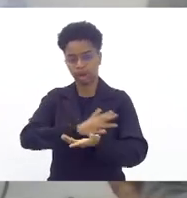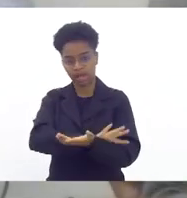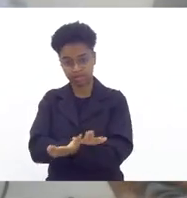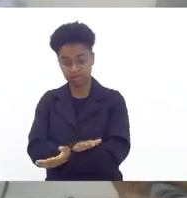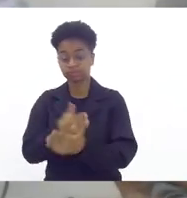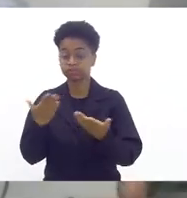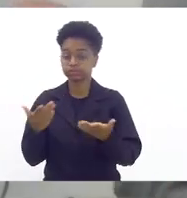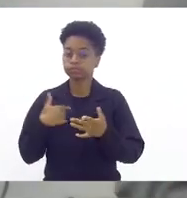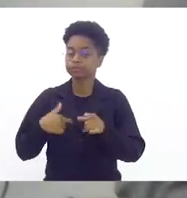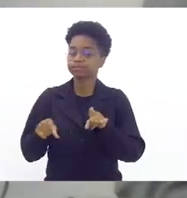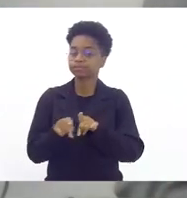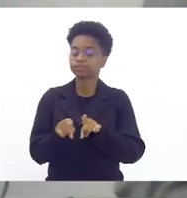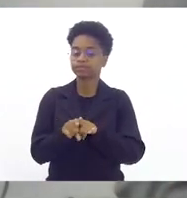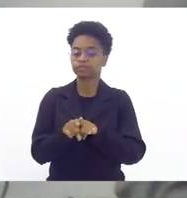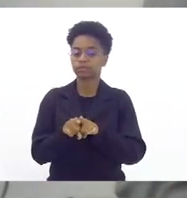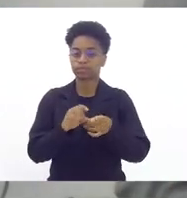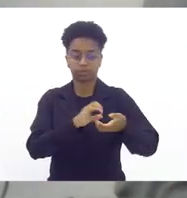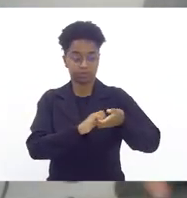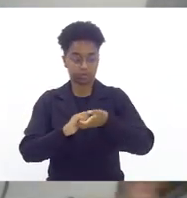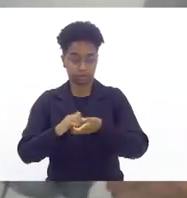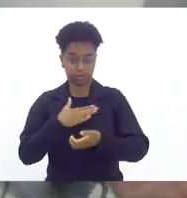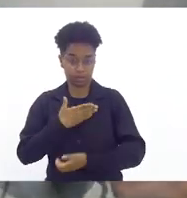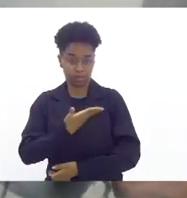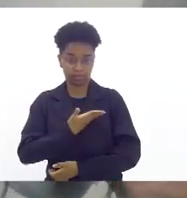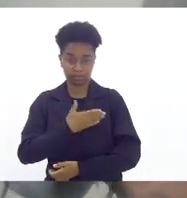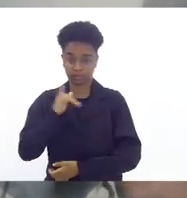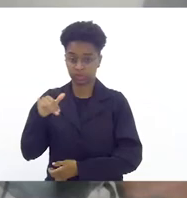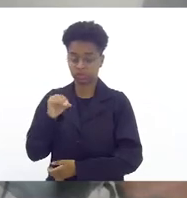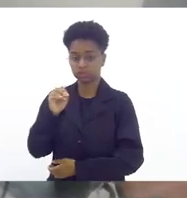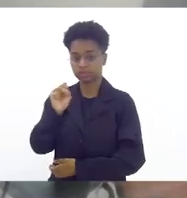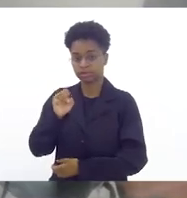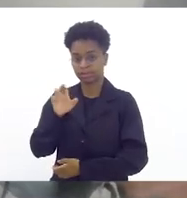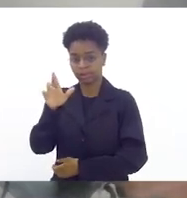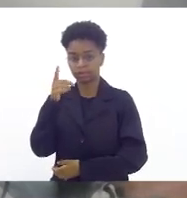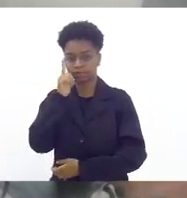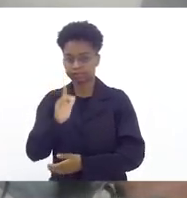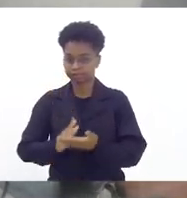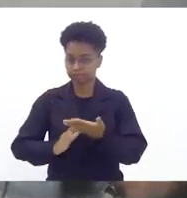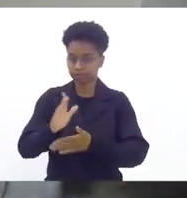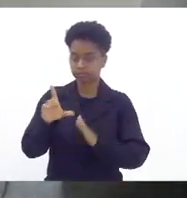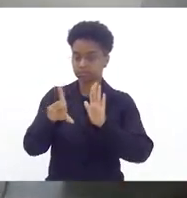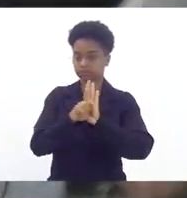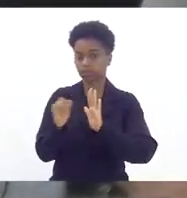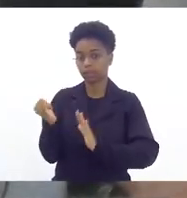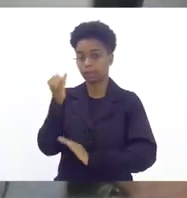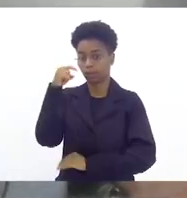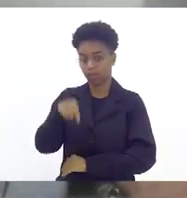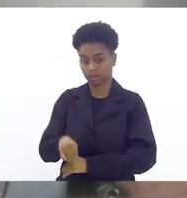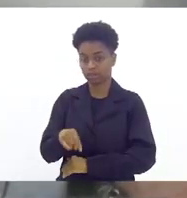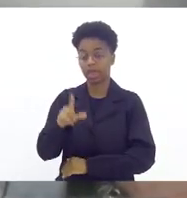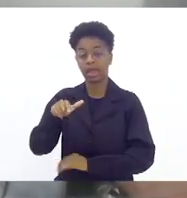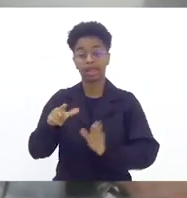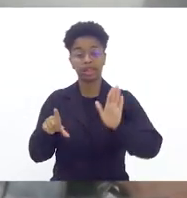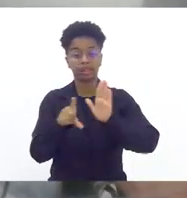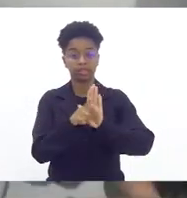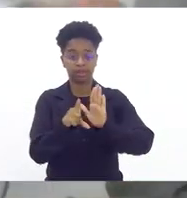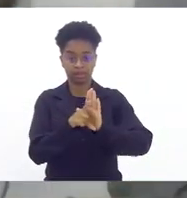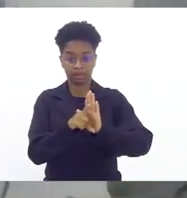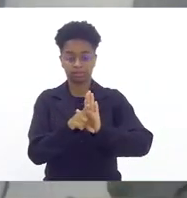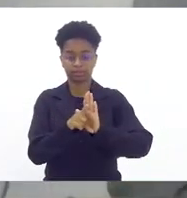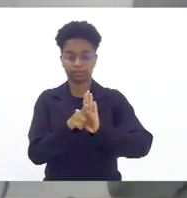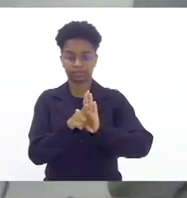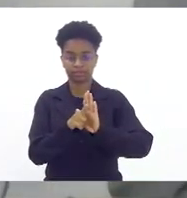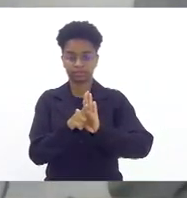E eu queria saudar aqui o meu companheiro Zosemar, que aprovou uma lei importante aqui na Assembleia, que foi a lei que